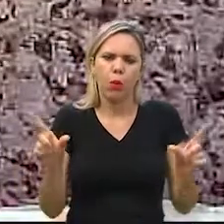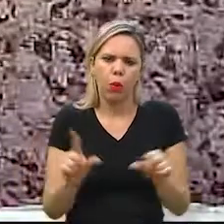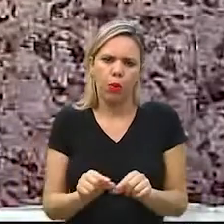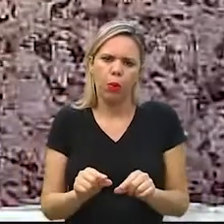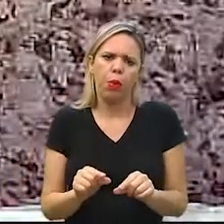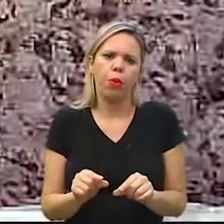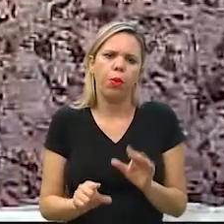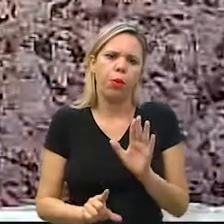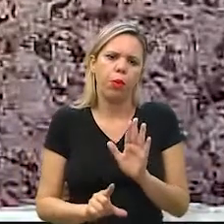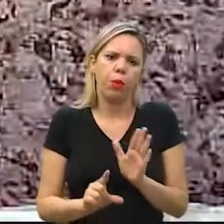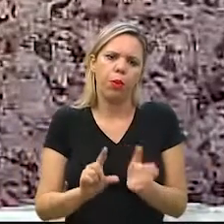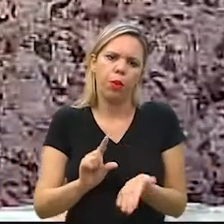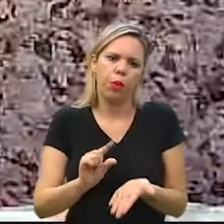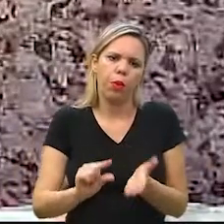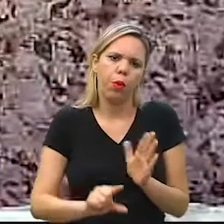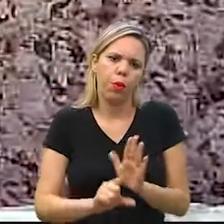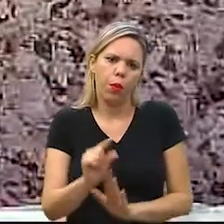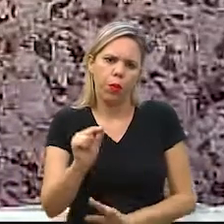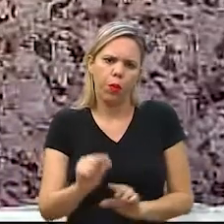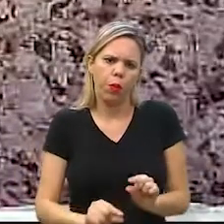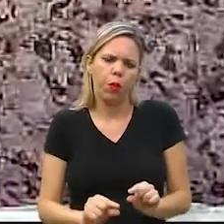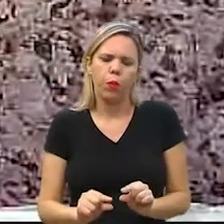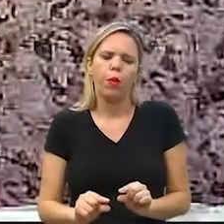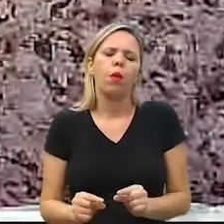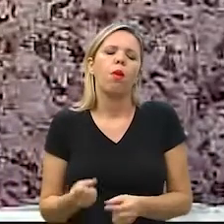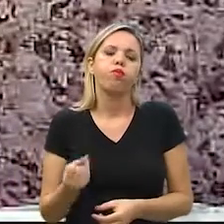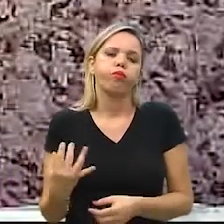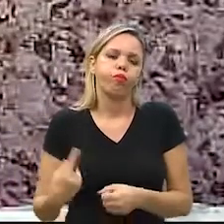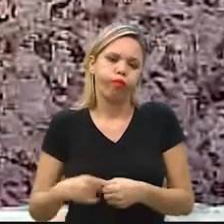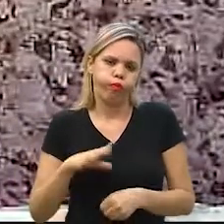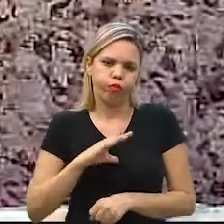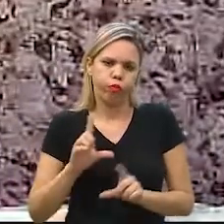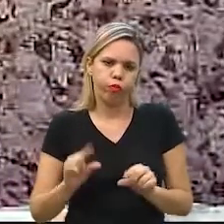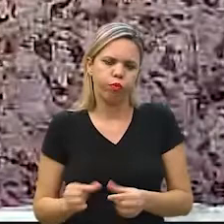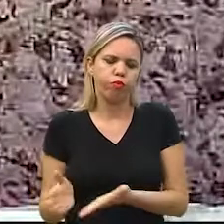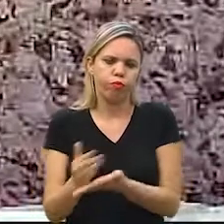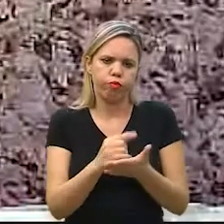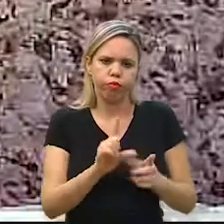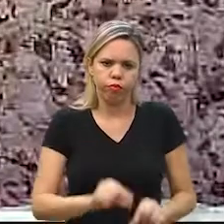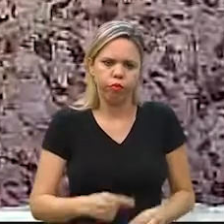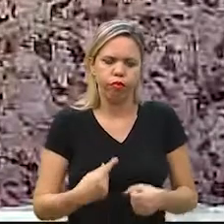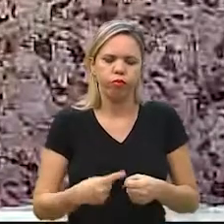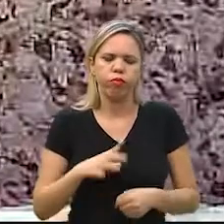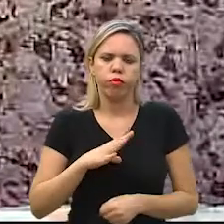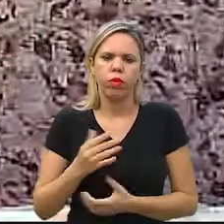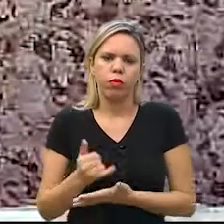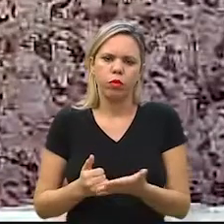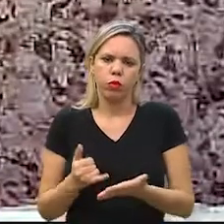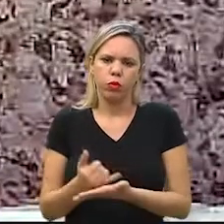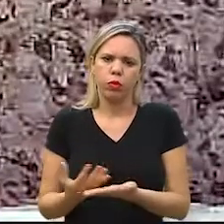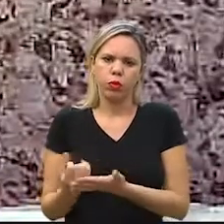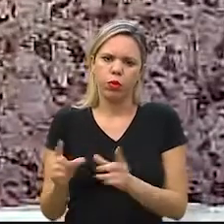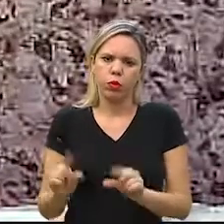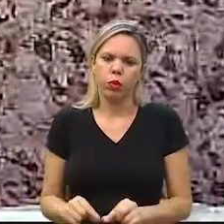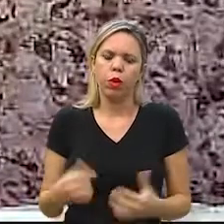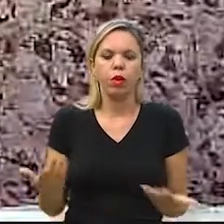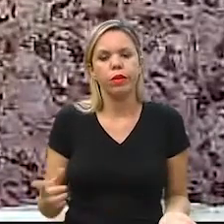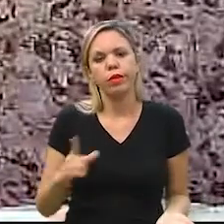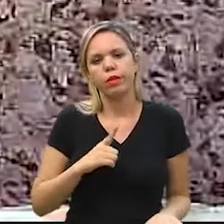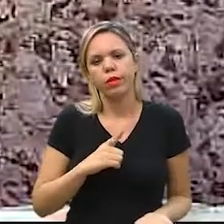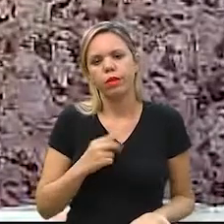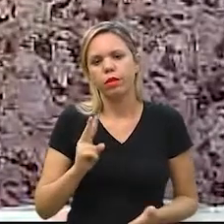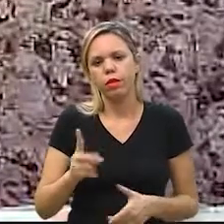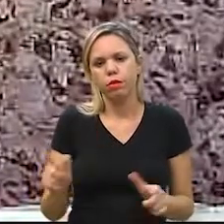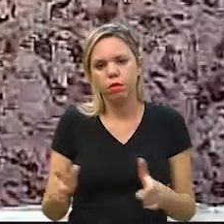recurso, que fica com a menor parte da arrecadação tributária, e é o que tem cada